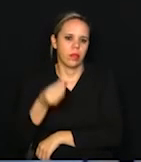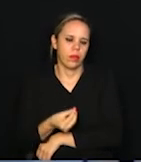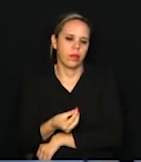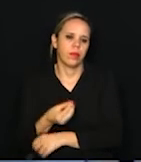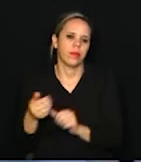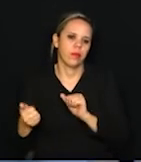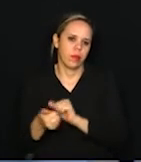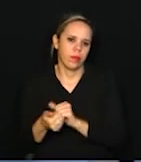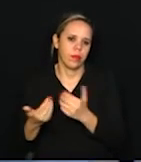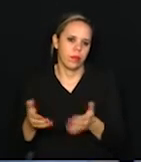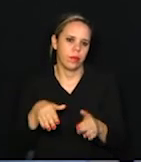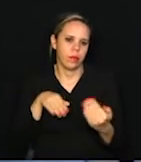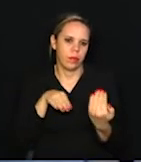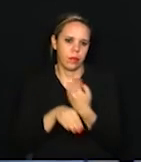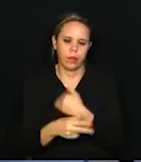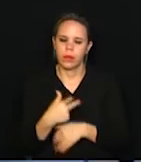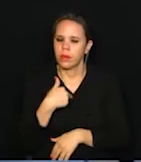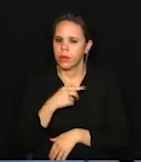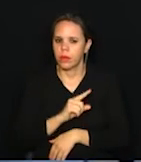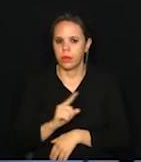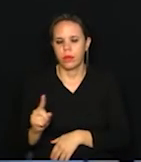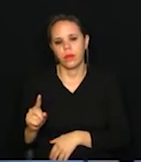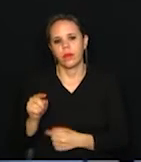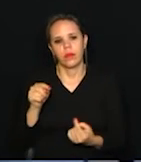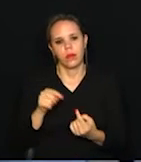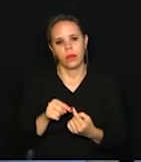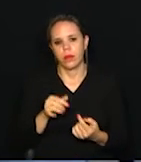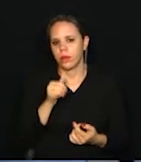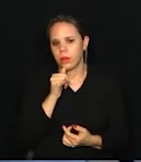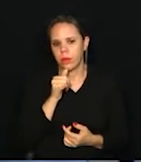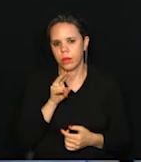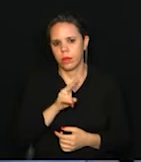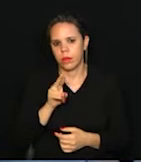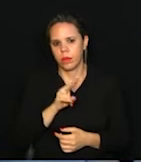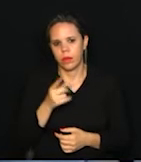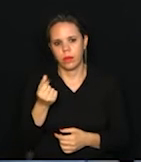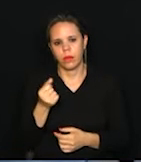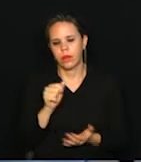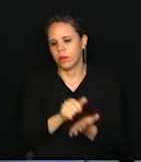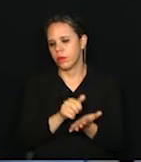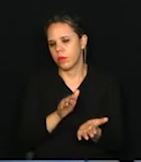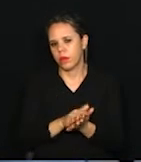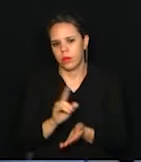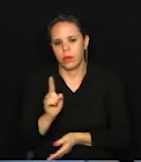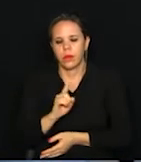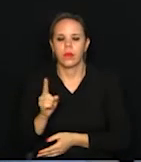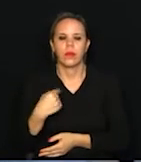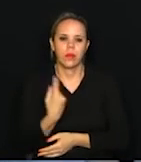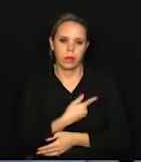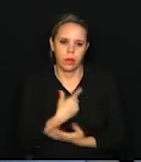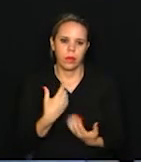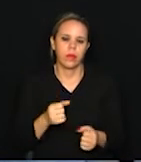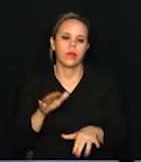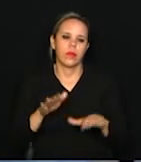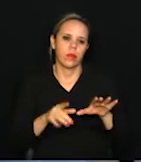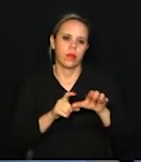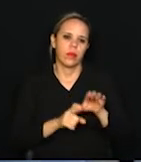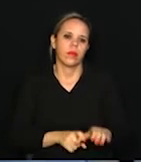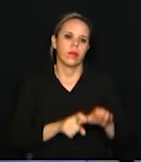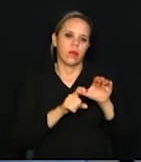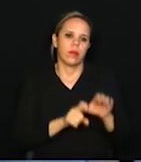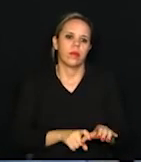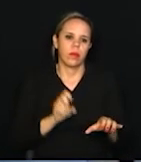o trânsito não pode ser objeto de uso de dinheiro de multas. Então, nós vamos depender sempre dos